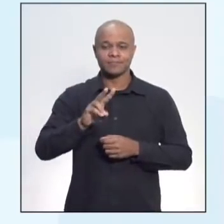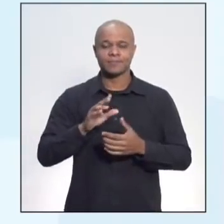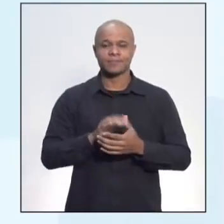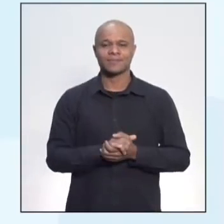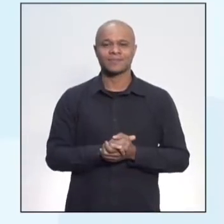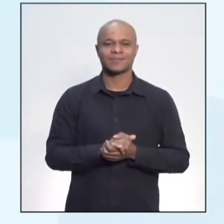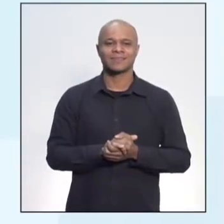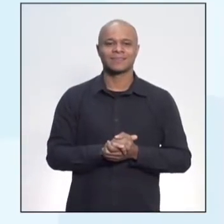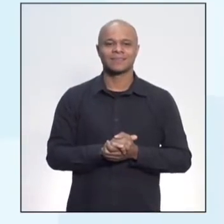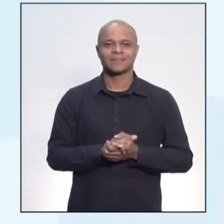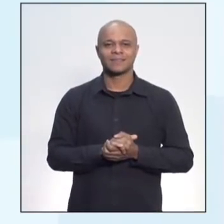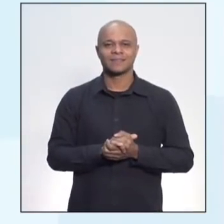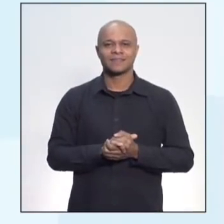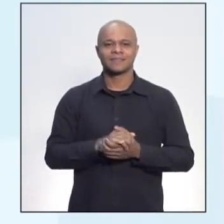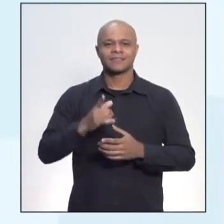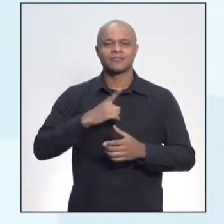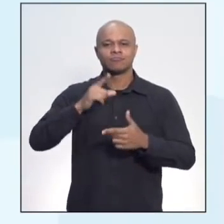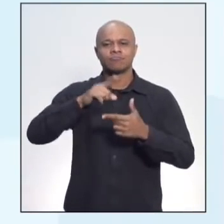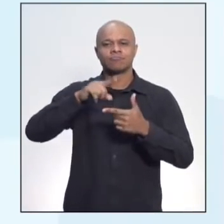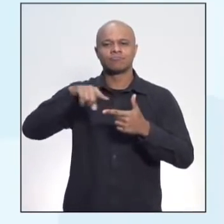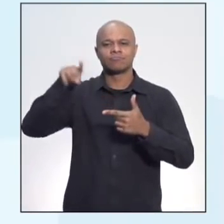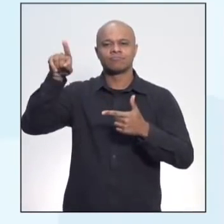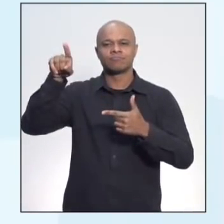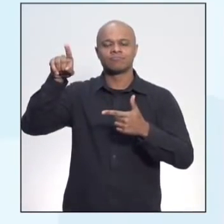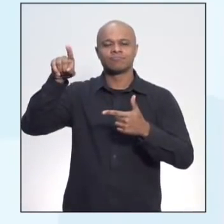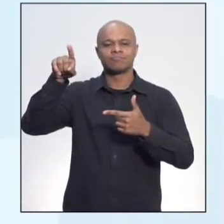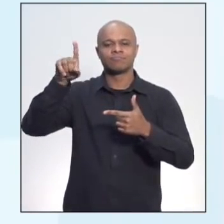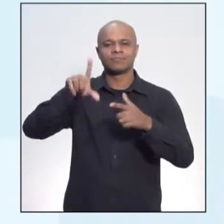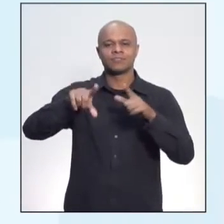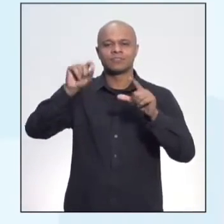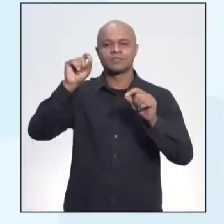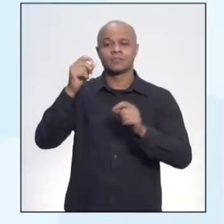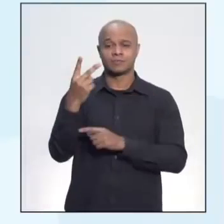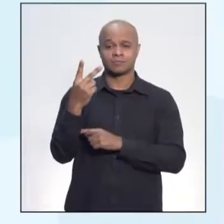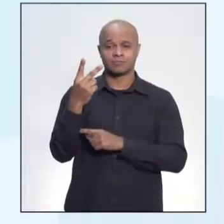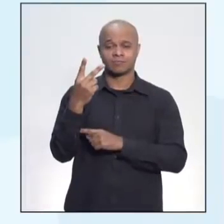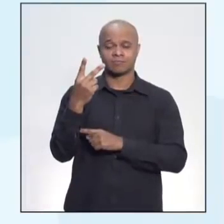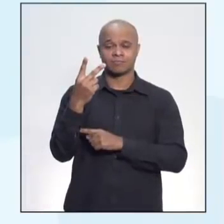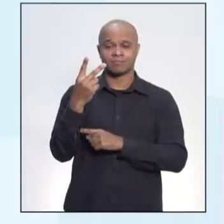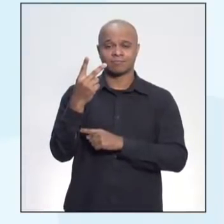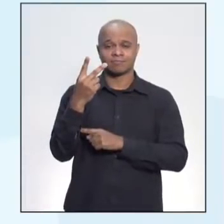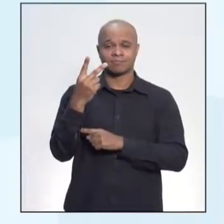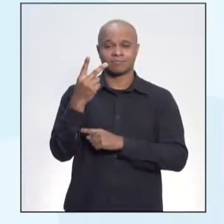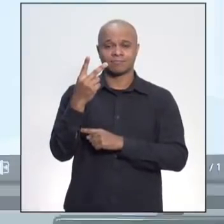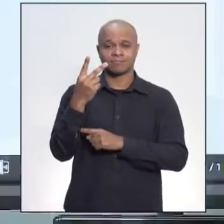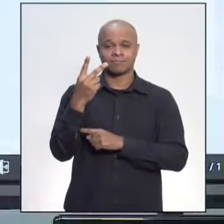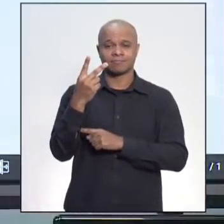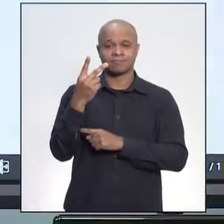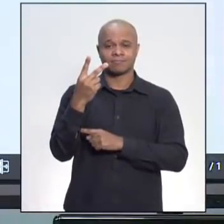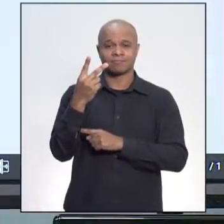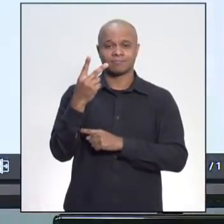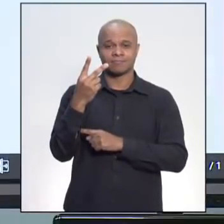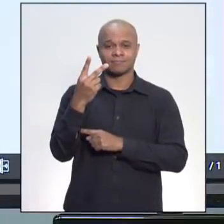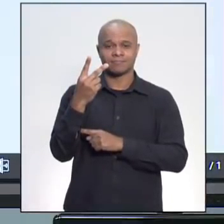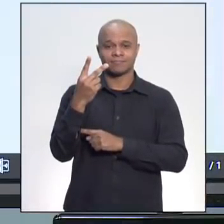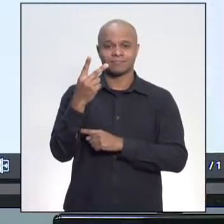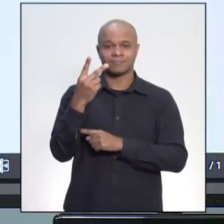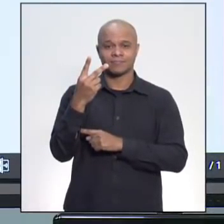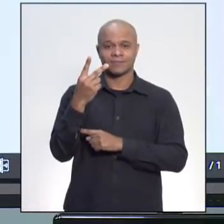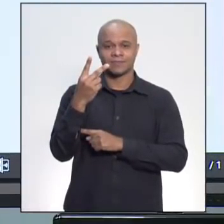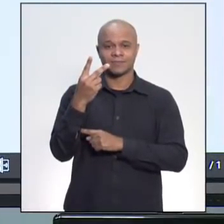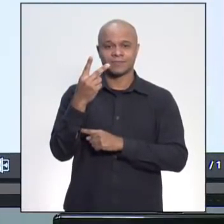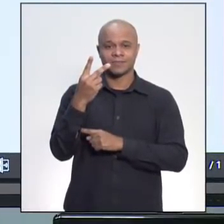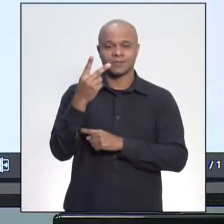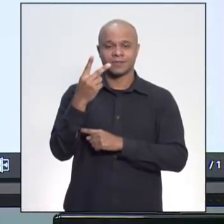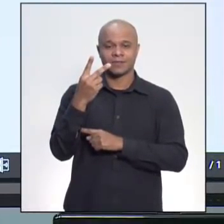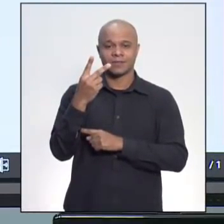menos só para vocês visualizarem, tá bom? E aqui eu escolhi 2 pontos. Eu escolhi o ponto 2 no x, que está